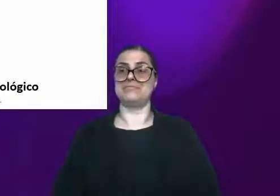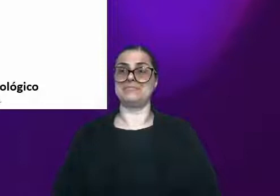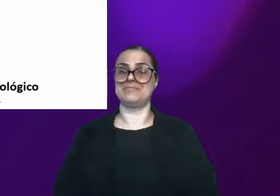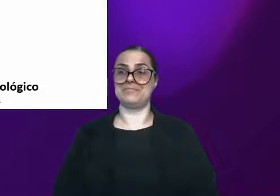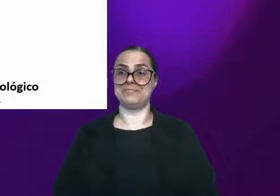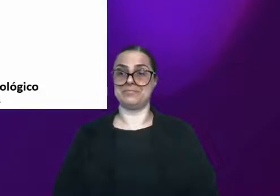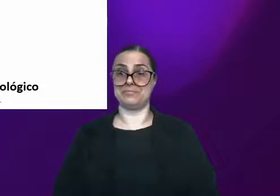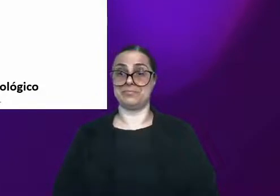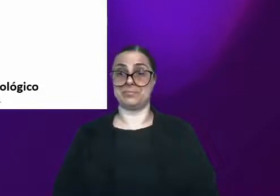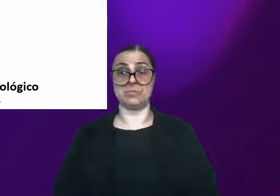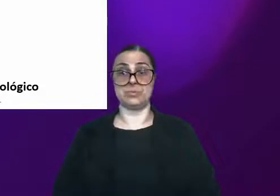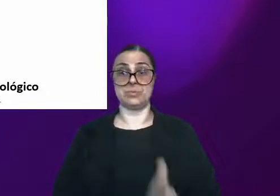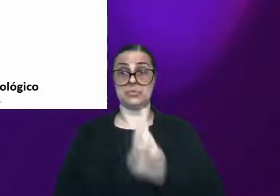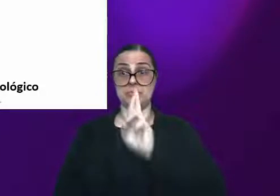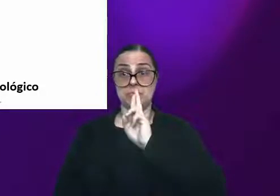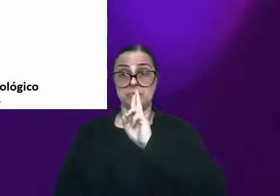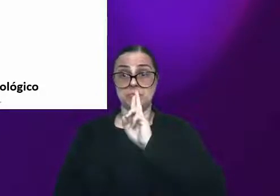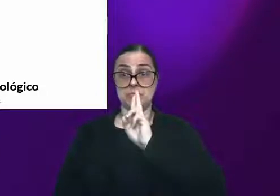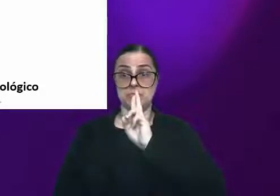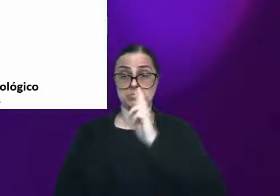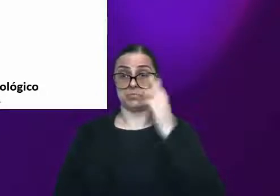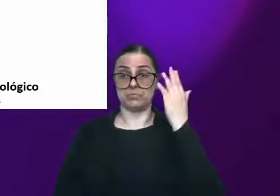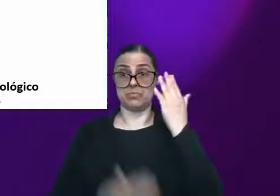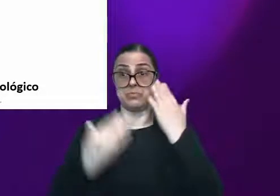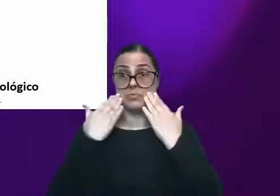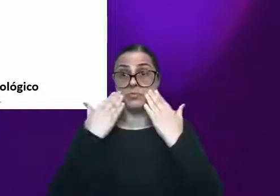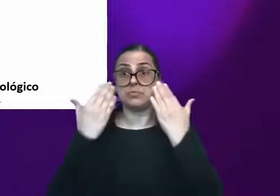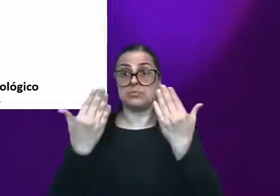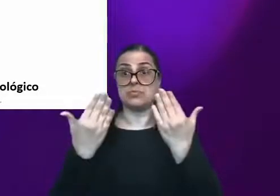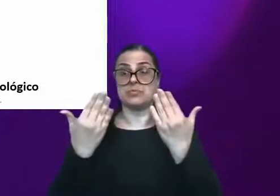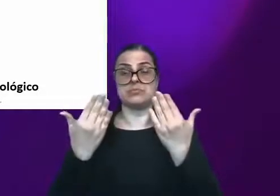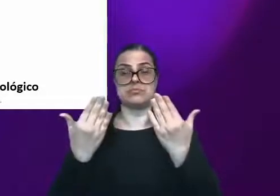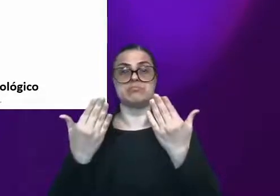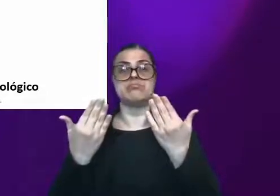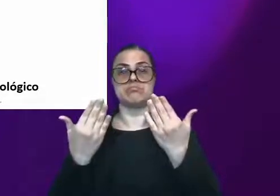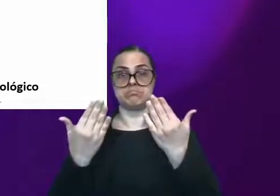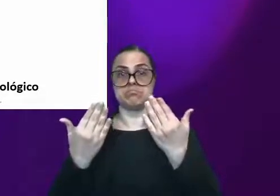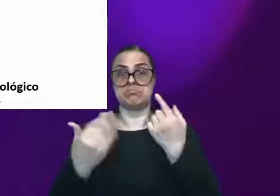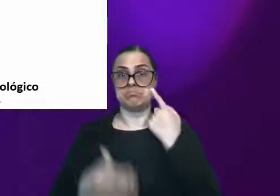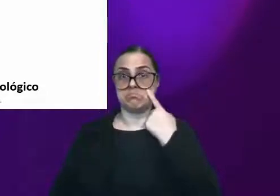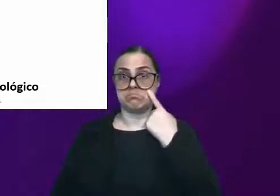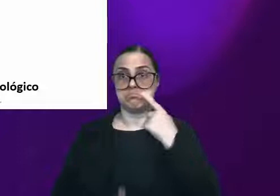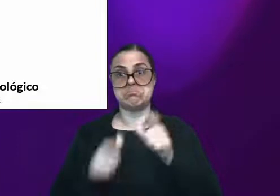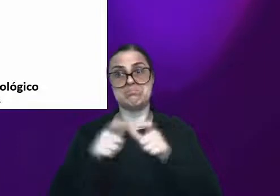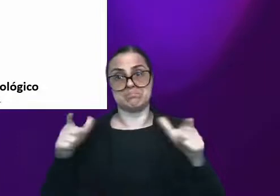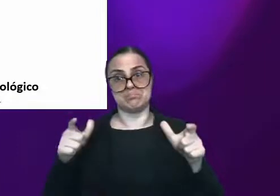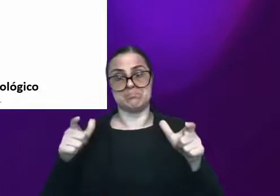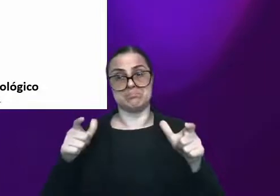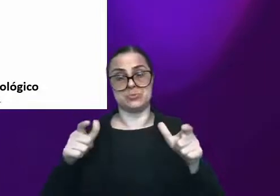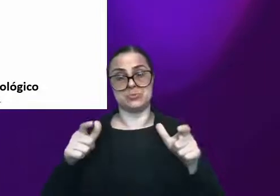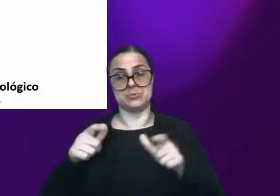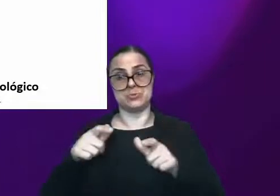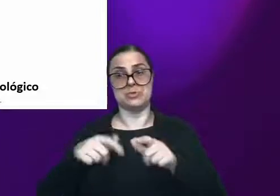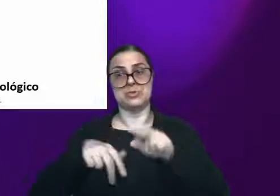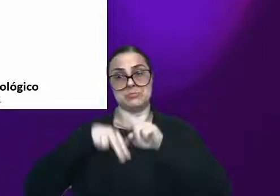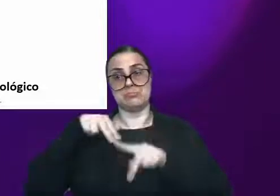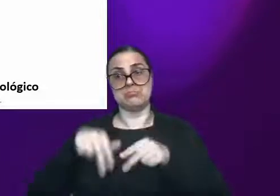Então, os resultados mostraram também uma presença maior do sexo masculino nessa